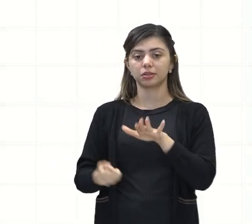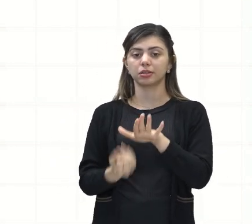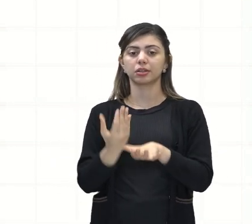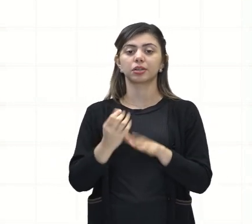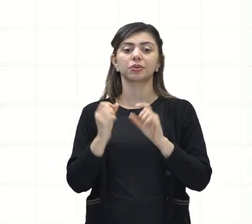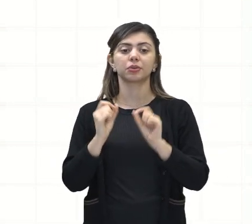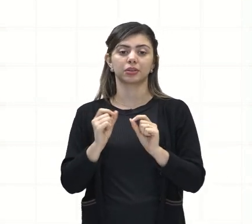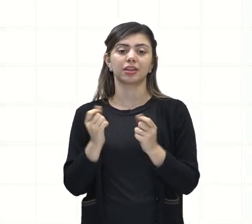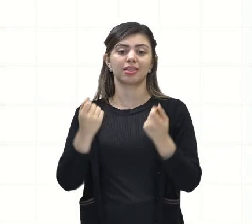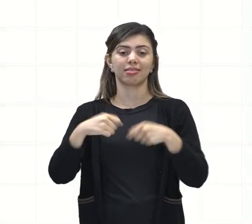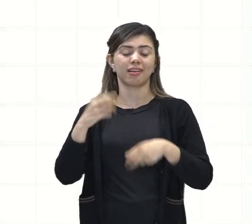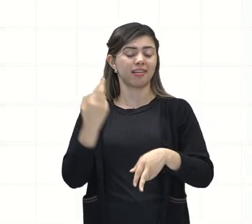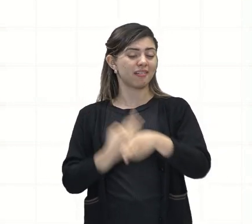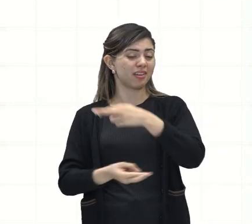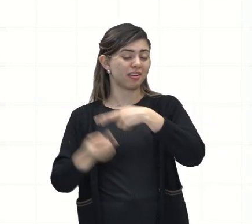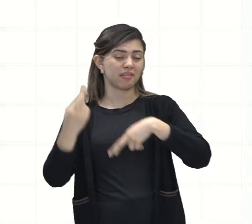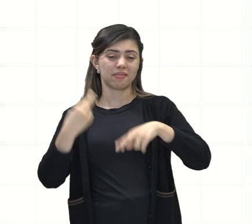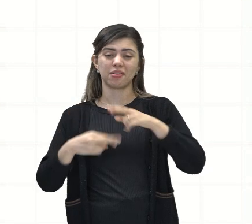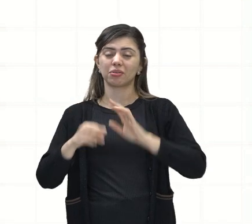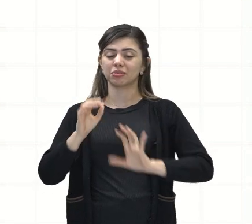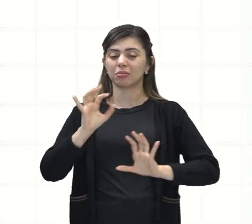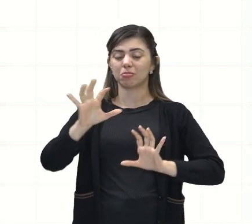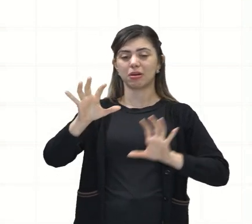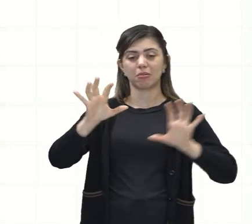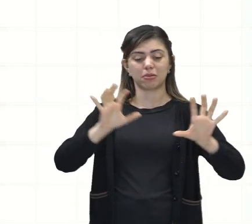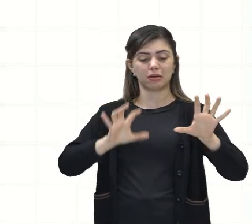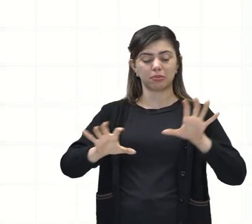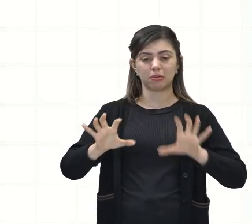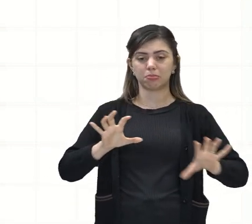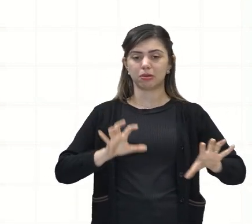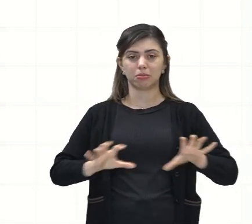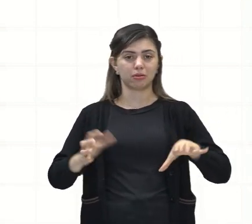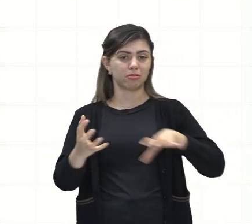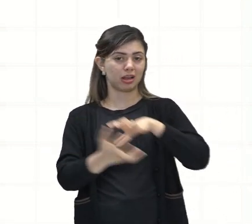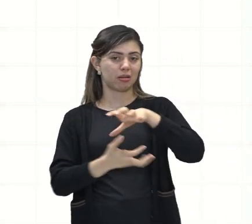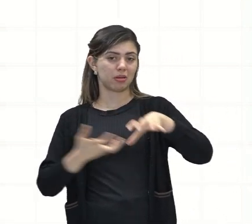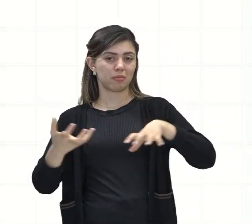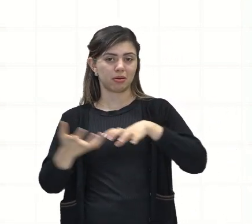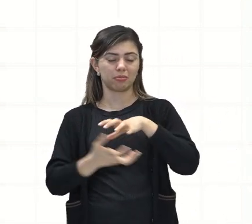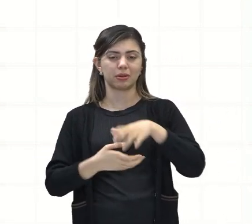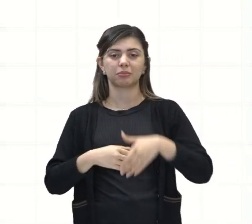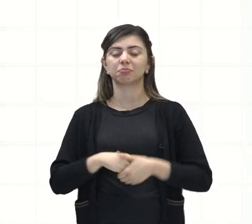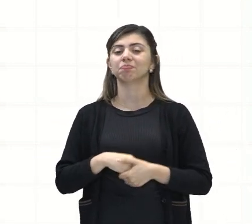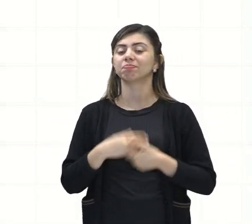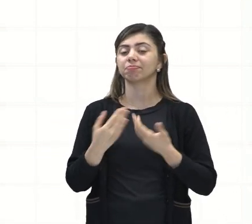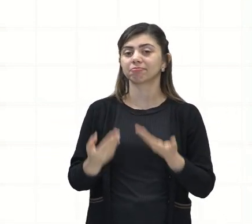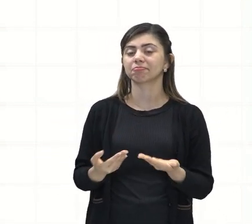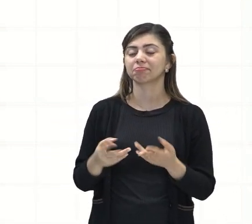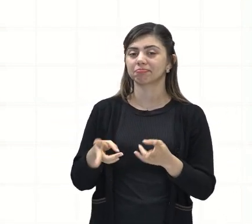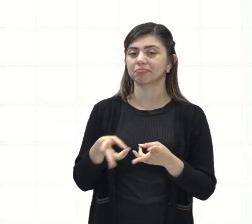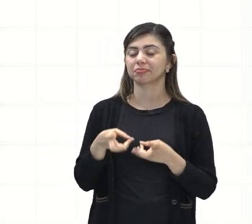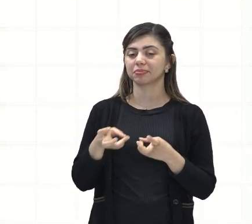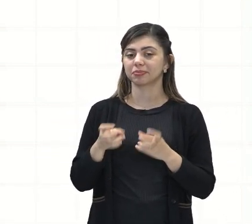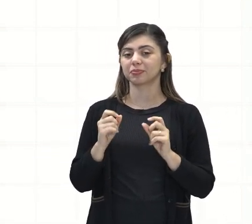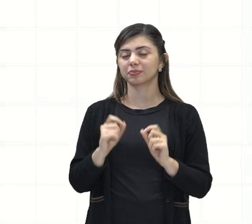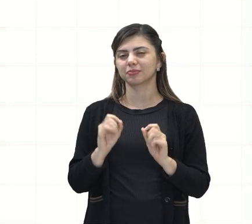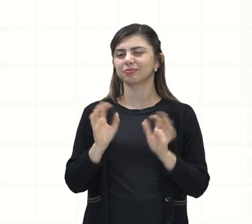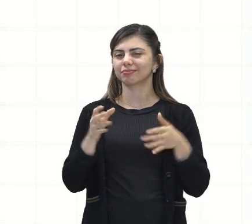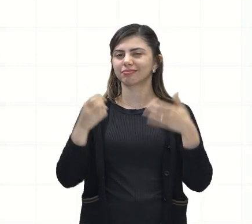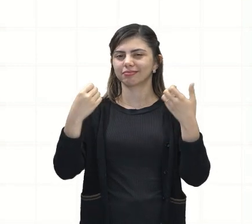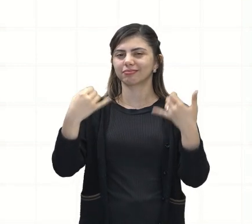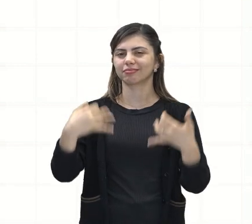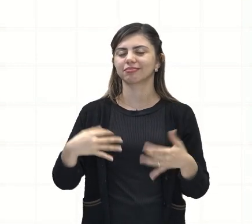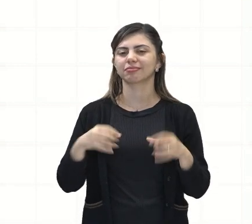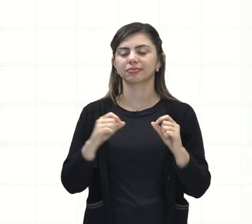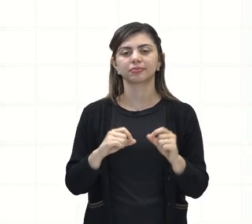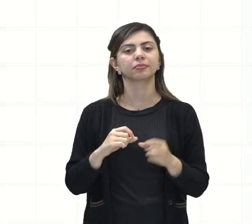espaço propício para revoltas regionais. Olha só. Como eu havia falado,